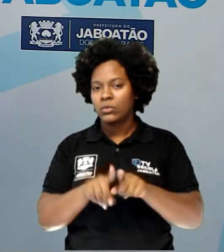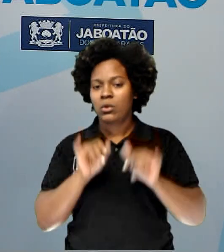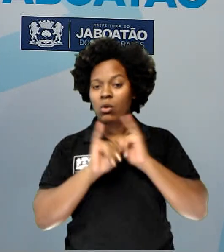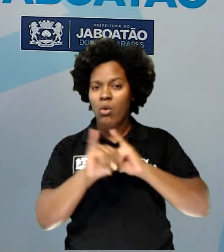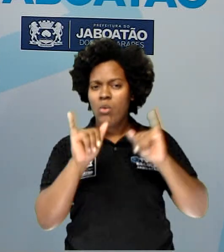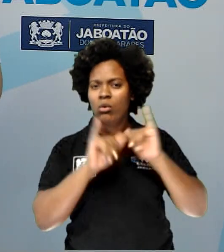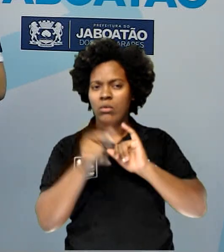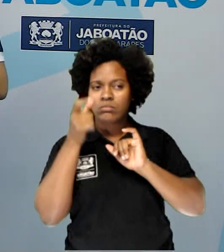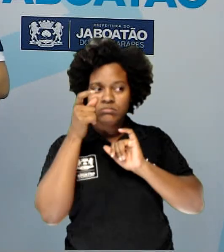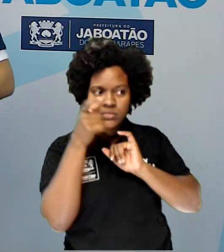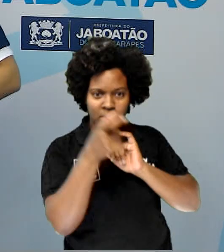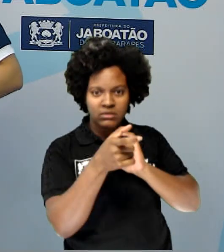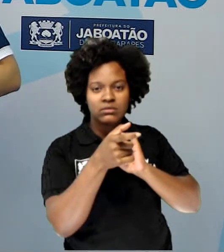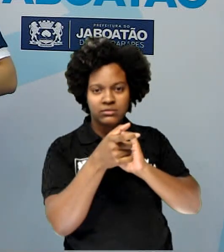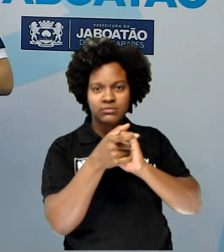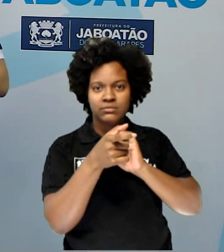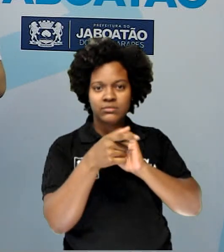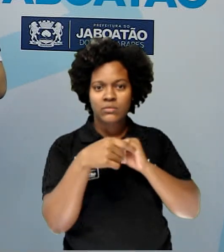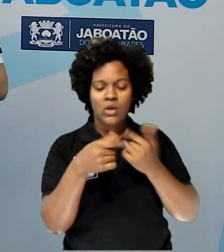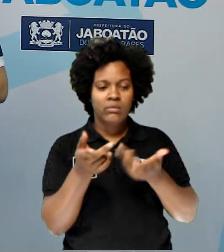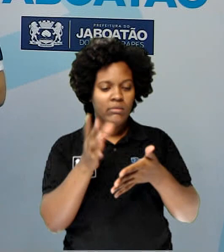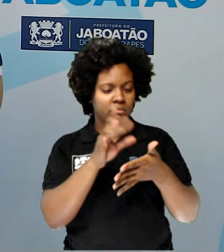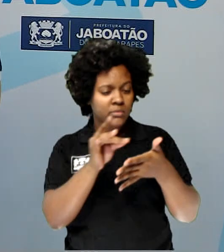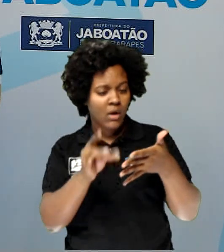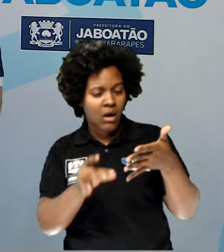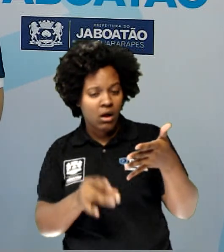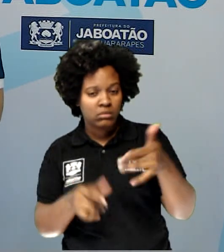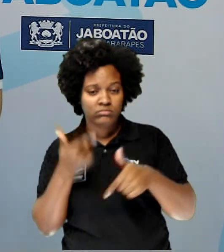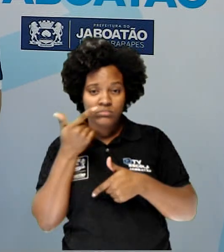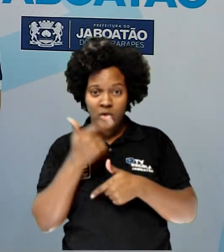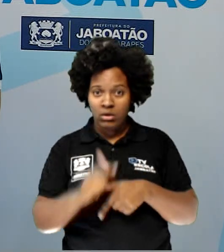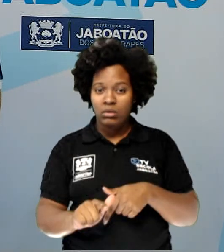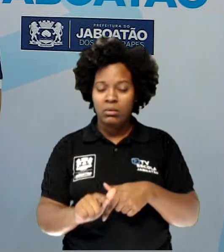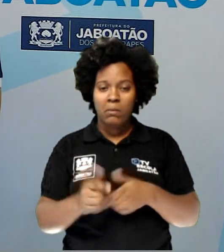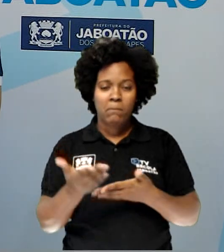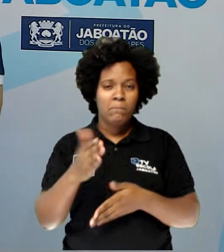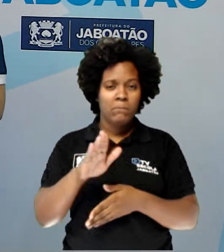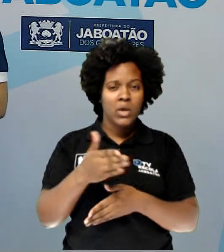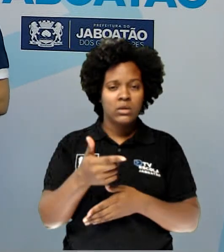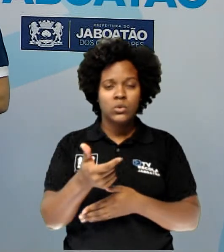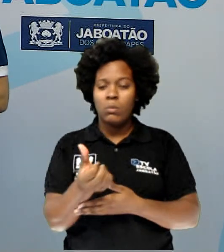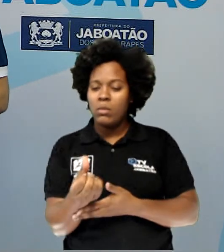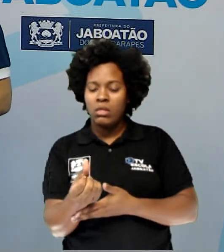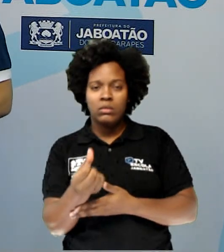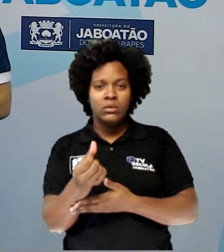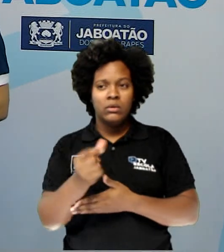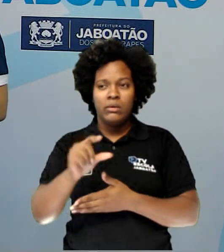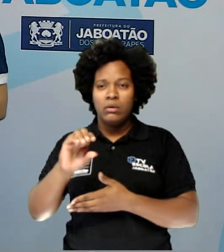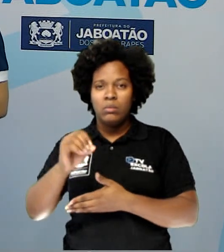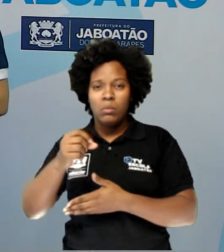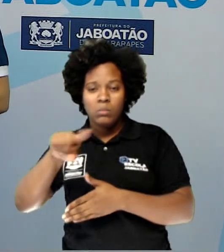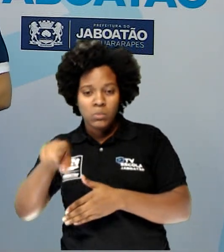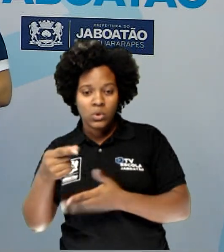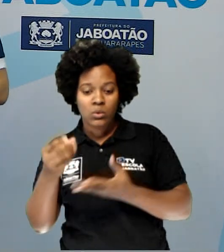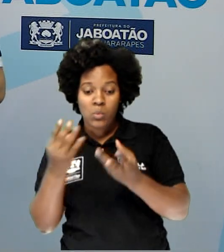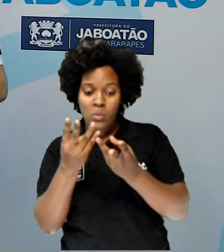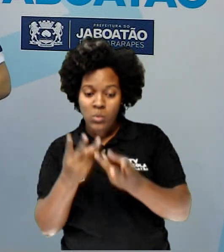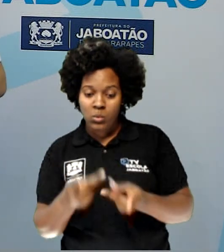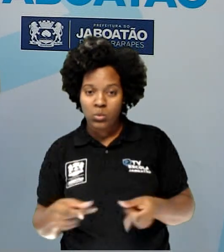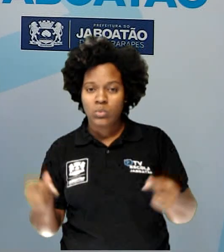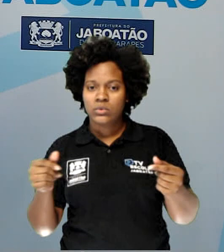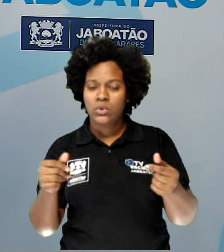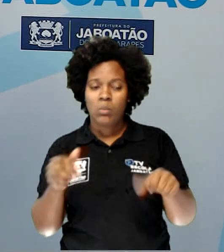interessantes, como o fato de que muitas línguas, né, aproximadamente 6.000 línguas faladas no mundo irão desaparecer. Então tem